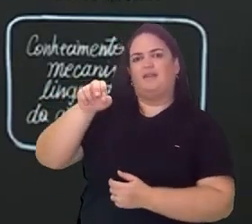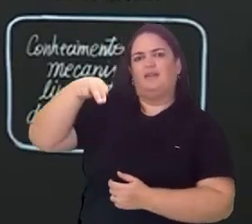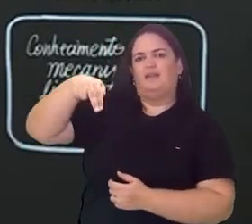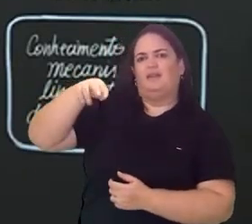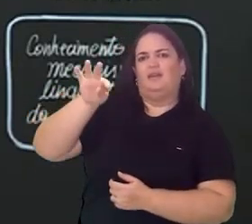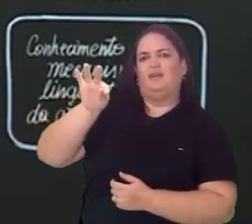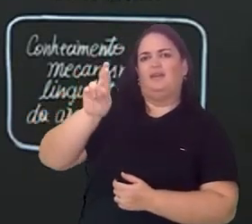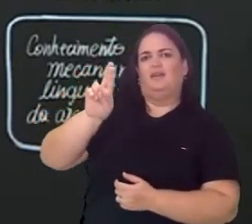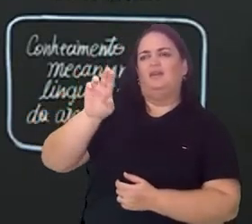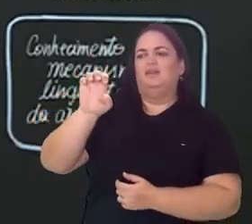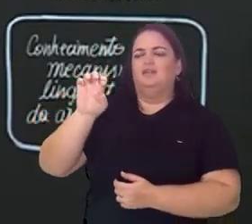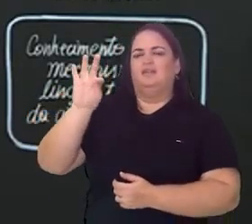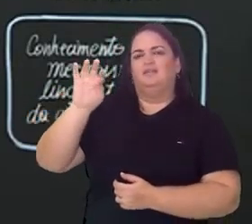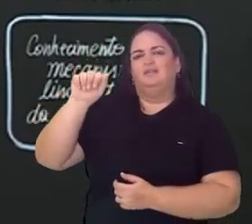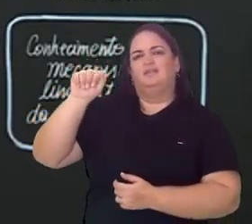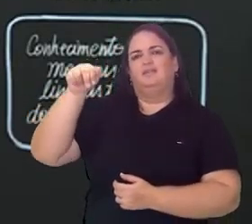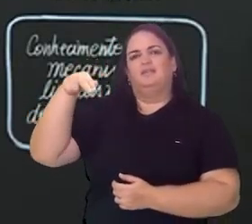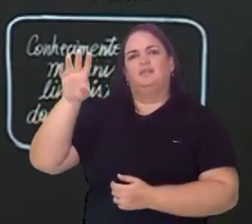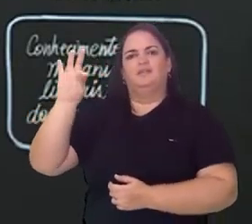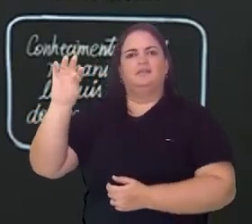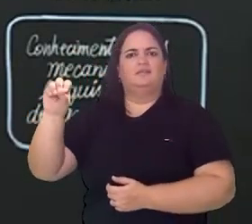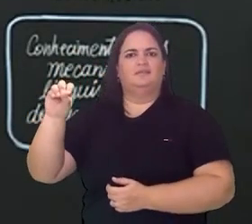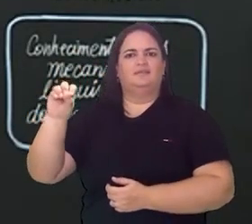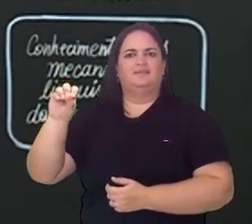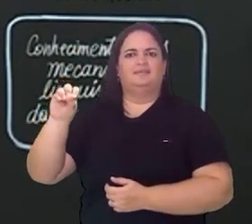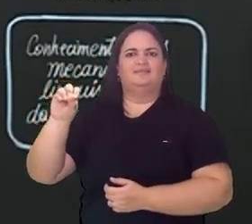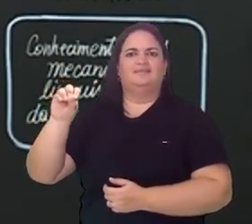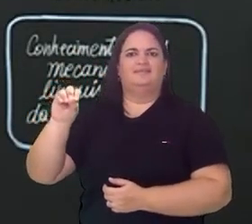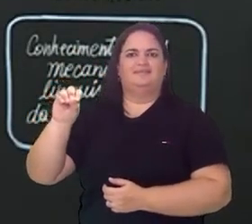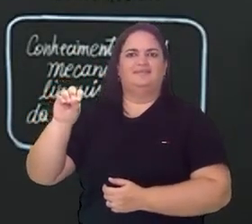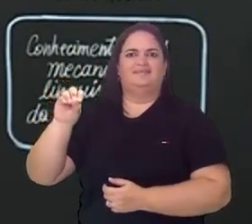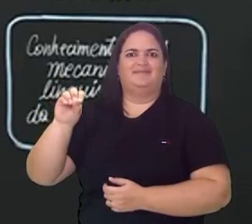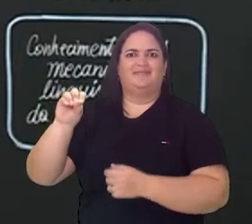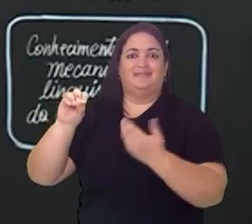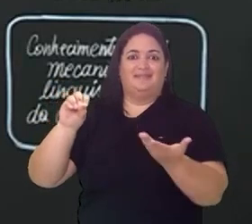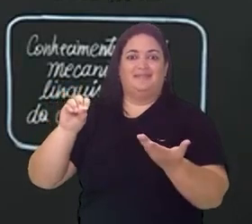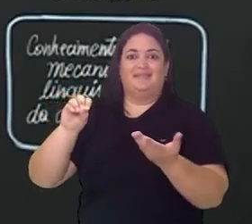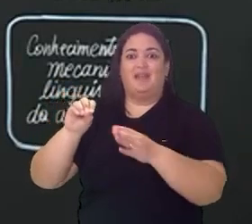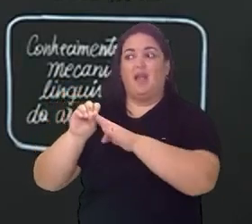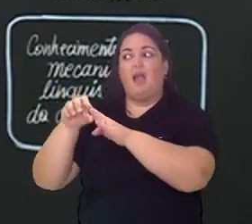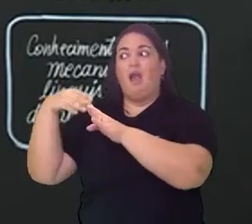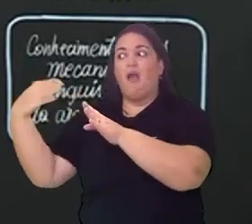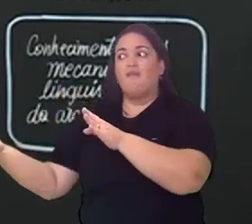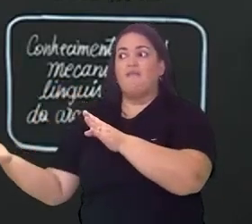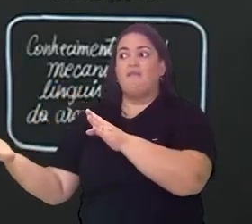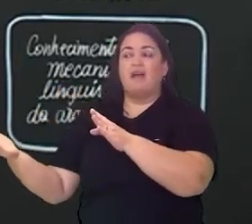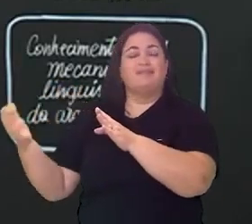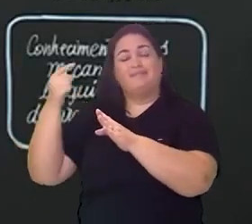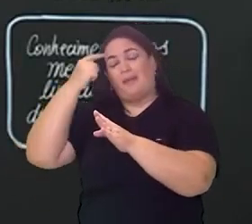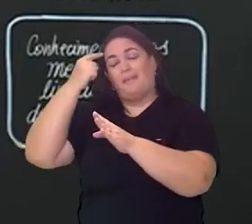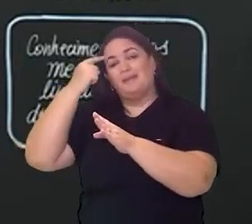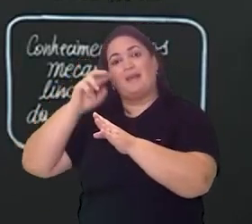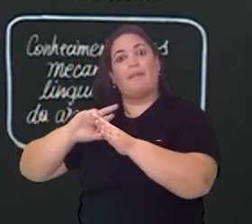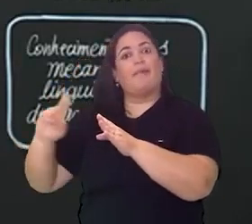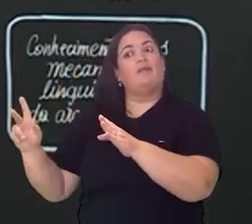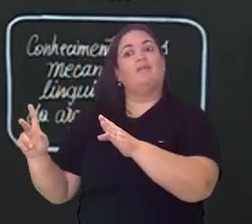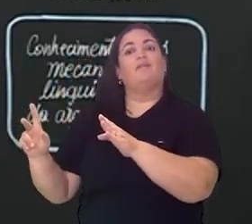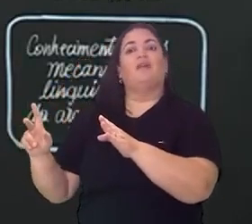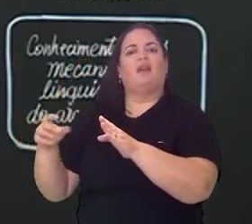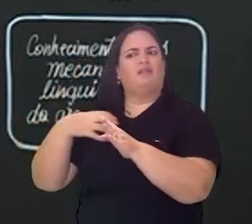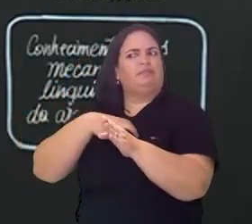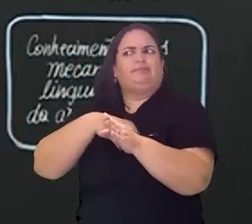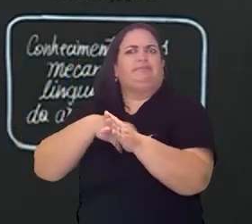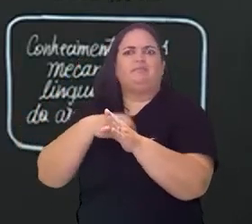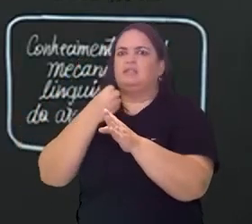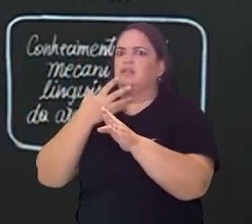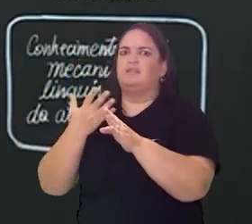oposto, um lado contrário. Não me sinto bem acolhido pelo grupo. Ou seja, se a pessoa não se sente bem acolhida, ela não vai conseguir expor a opinião